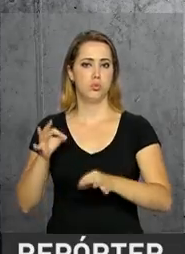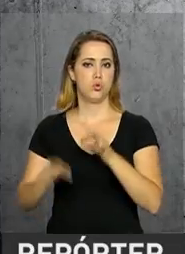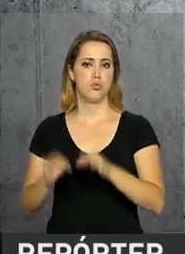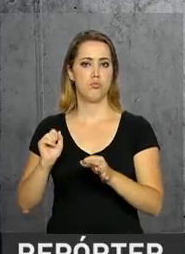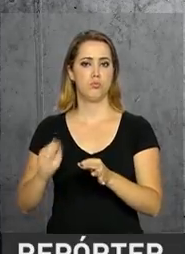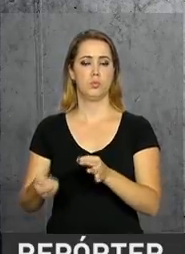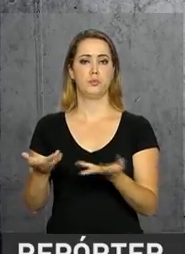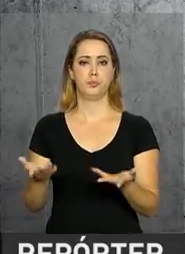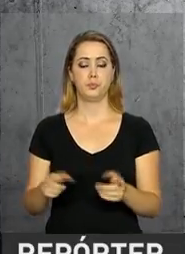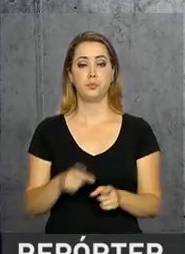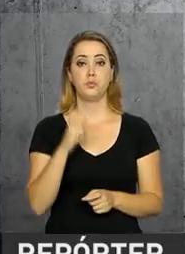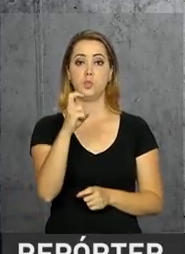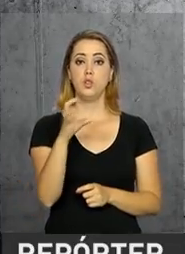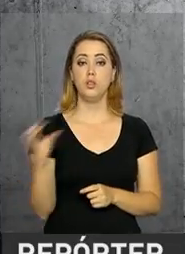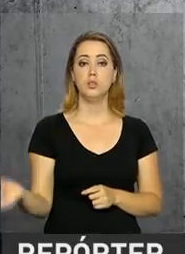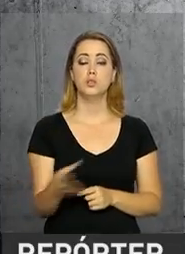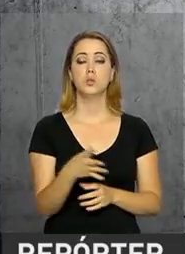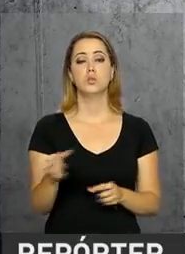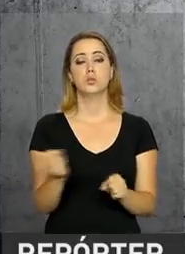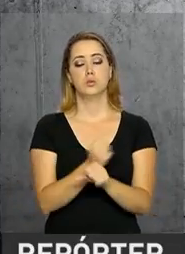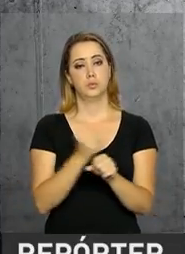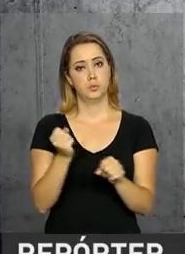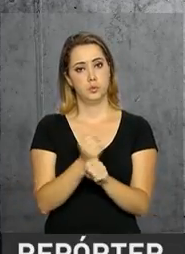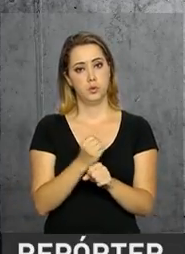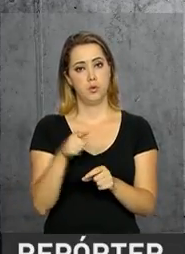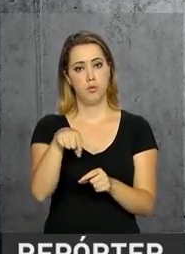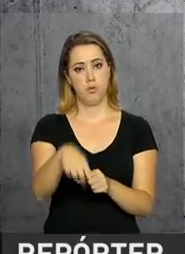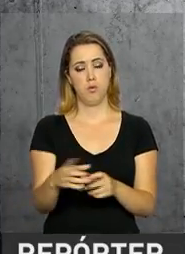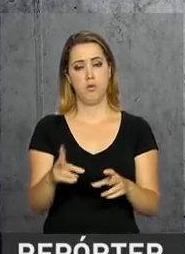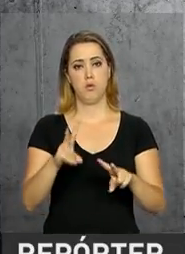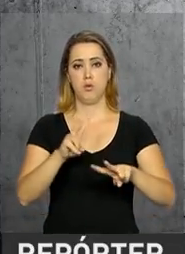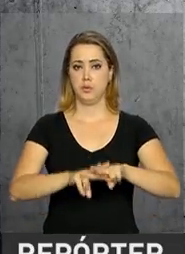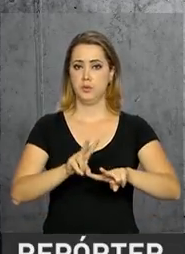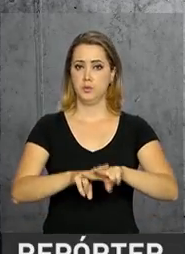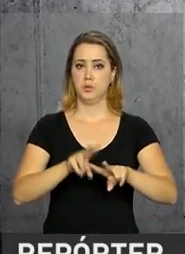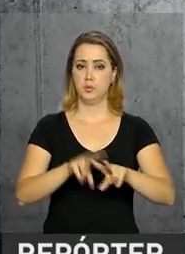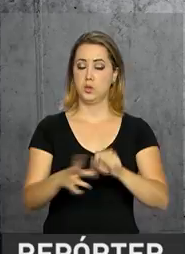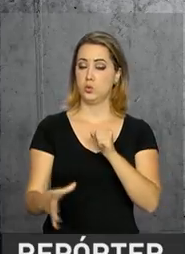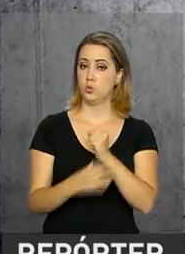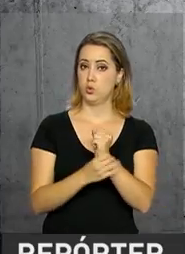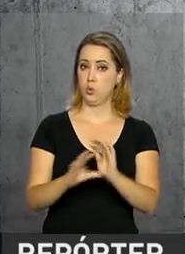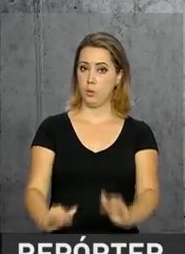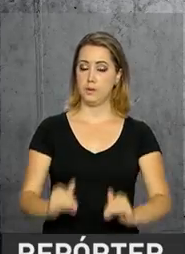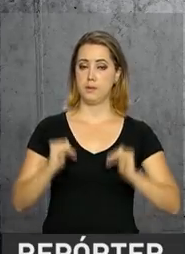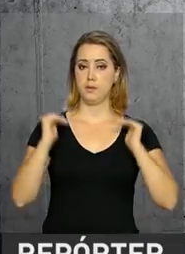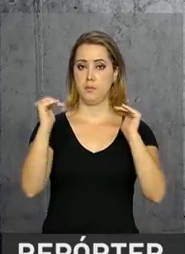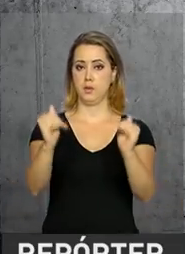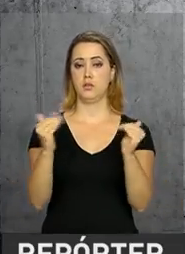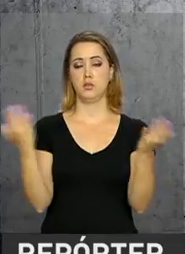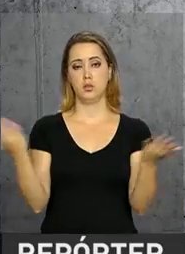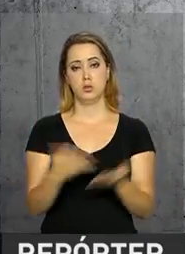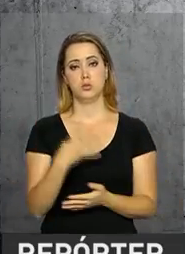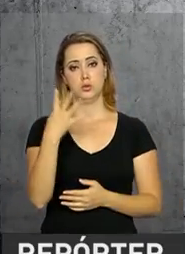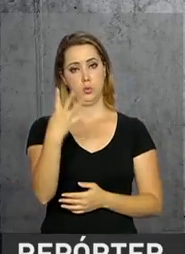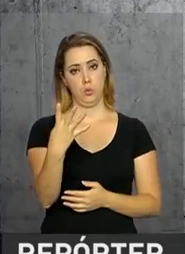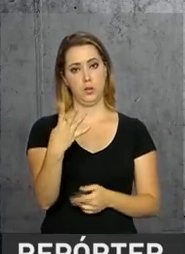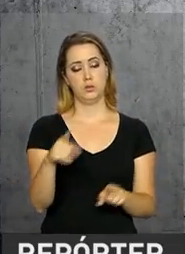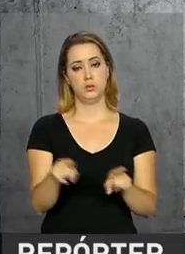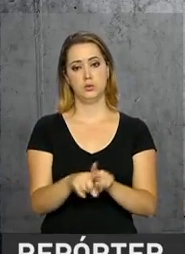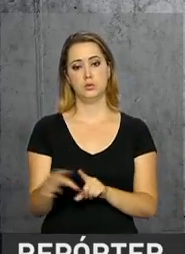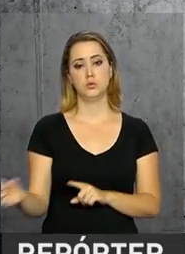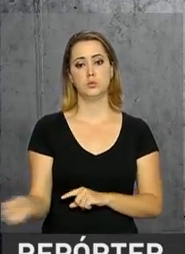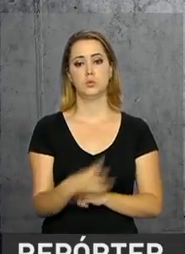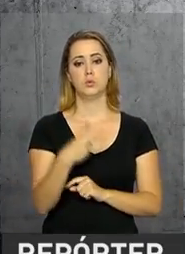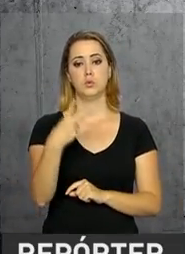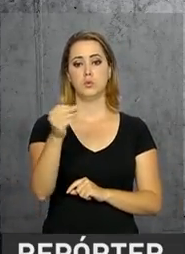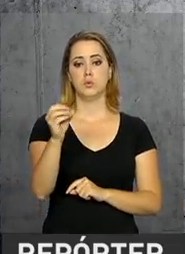vai contar com cinco novos presídios federais de segurança máxima hoje No Brasil existem quatro o investimento nas novas unidades